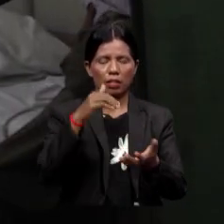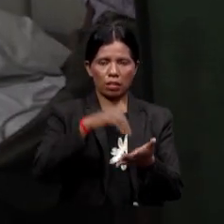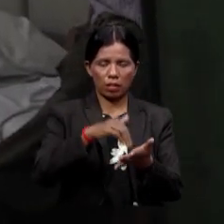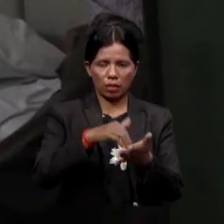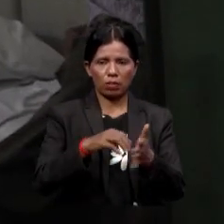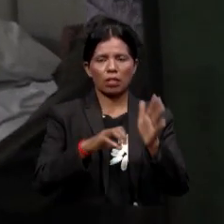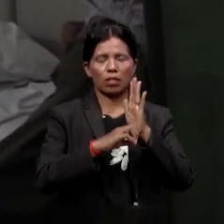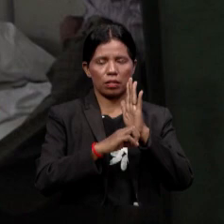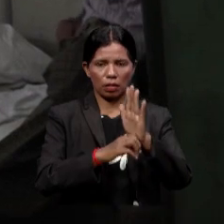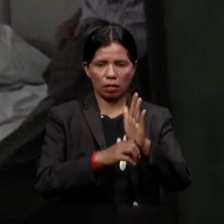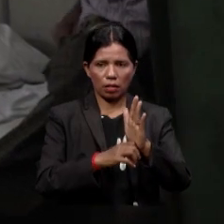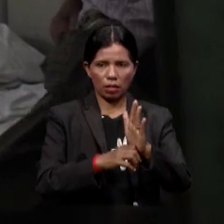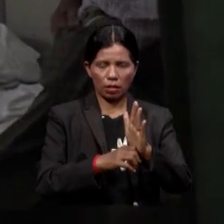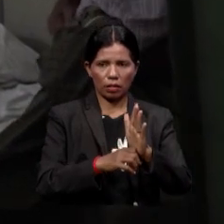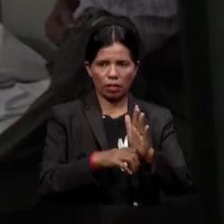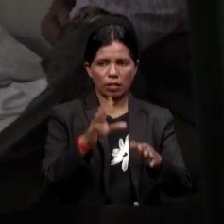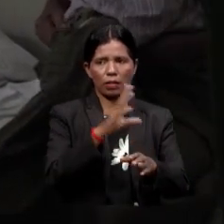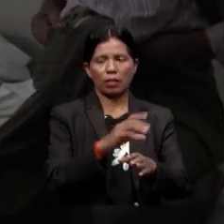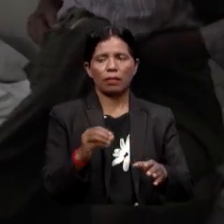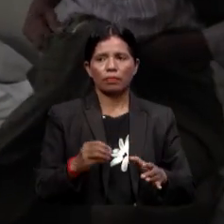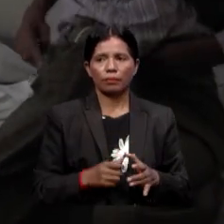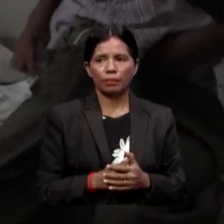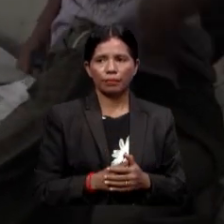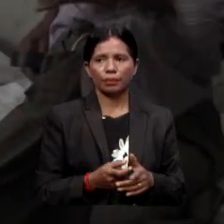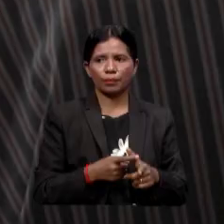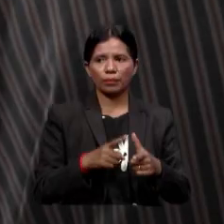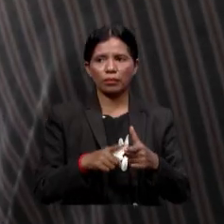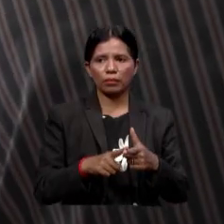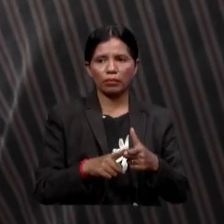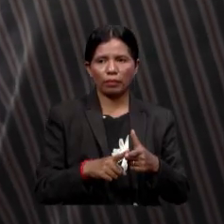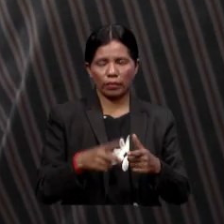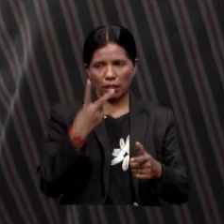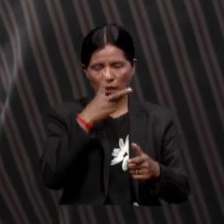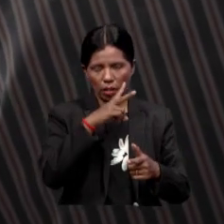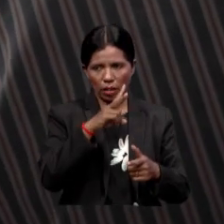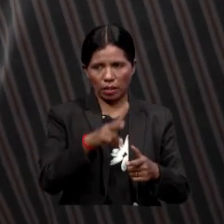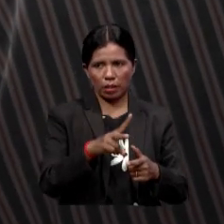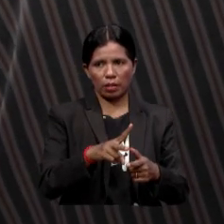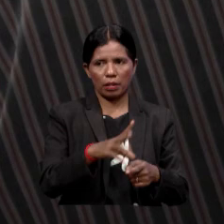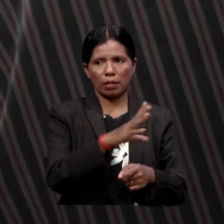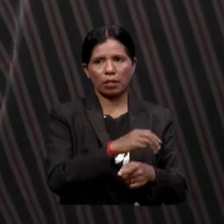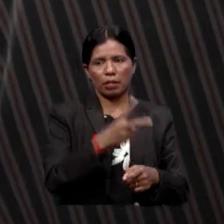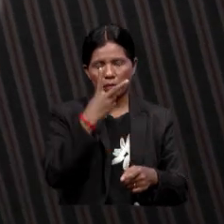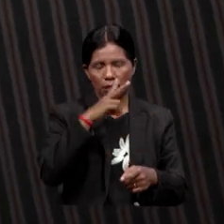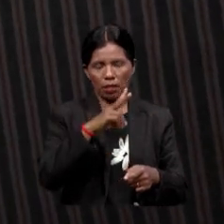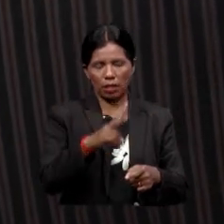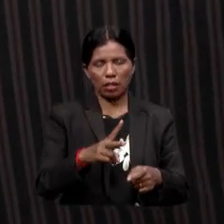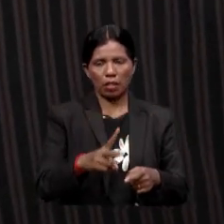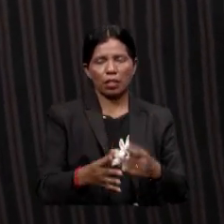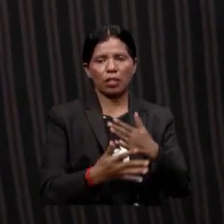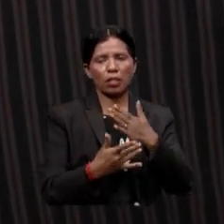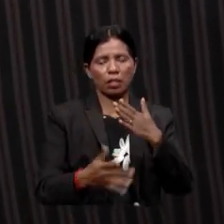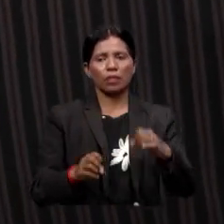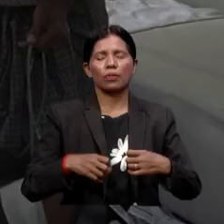ane sang ultrasonido. I depois halo CT scan, hasai mostran, ne parbele hare funsaun rinso insa.